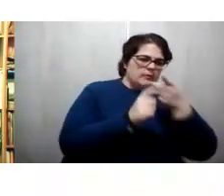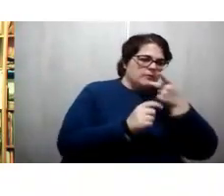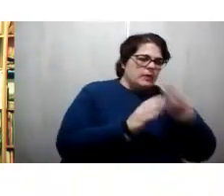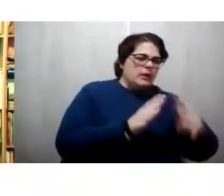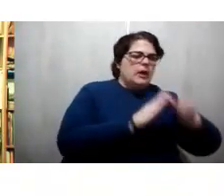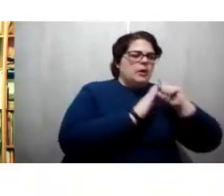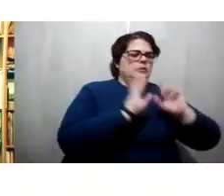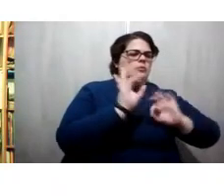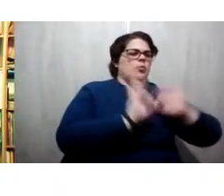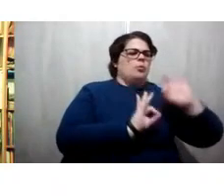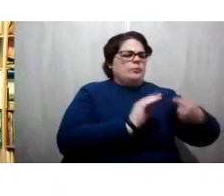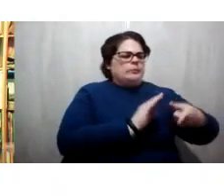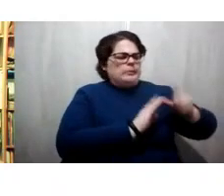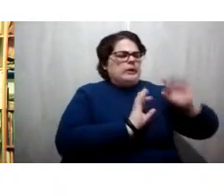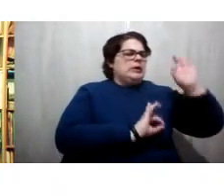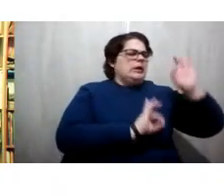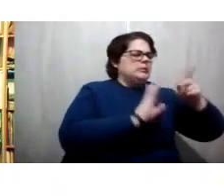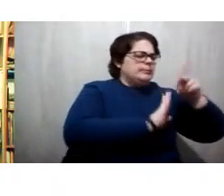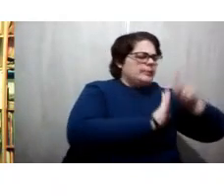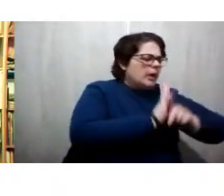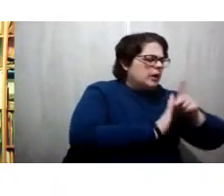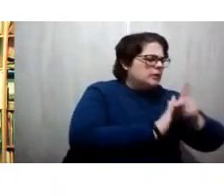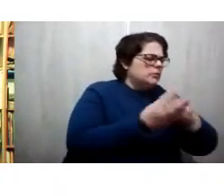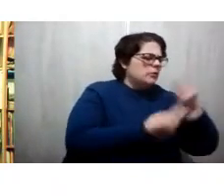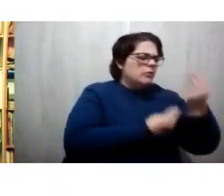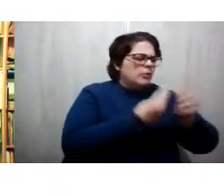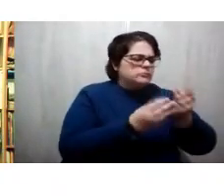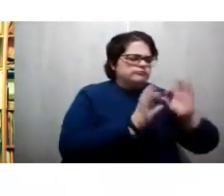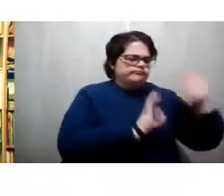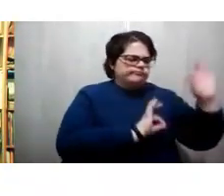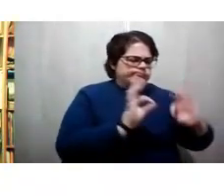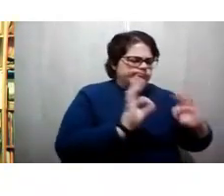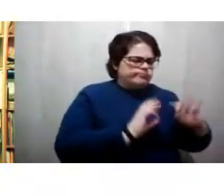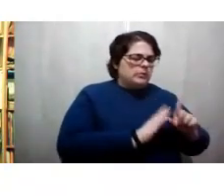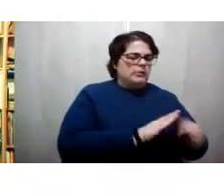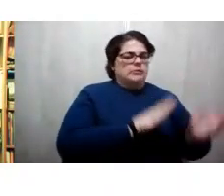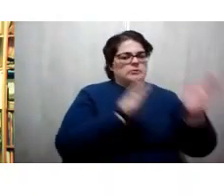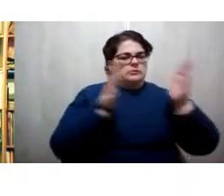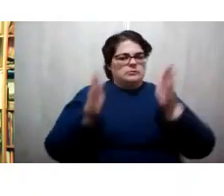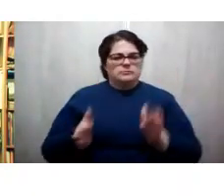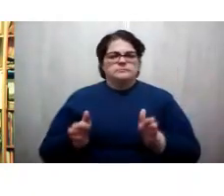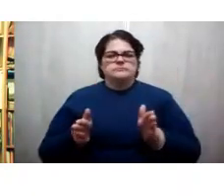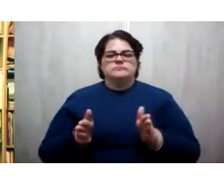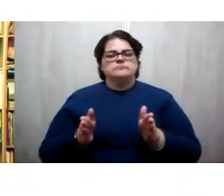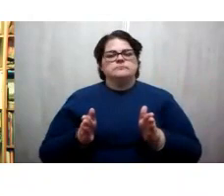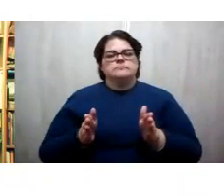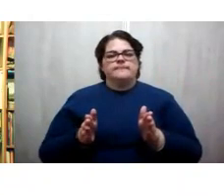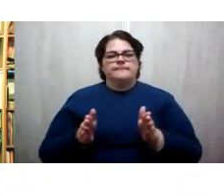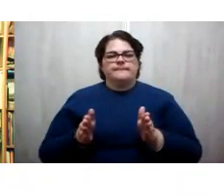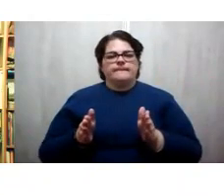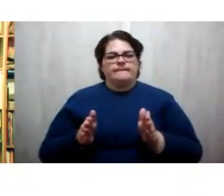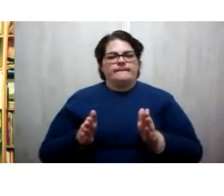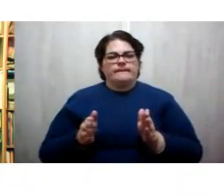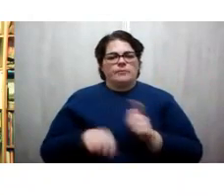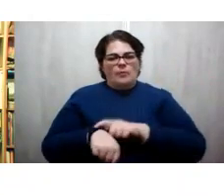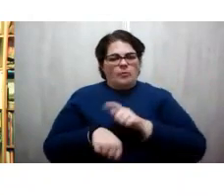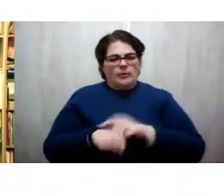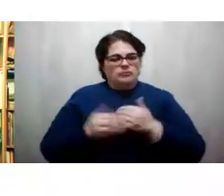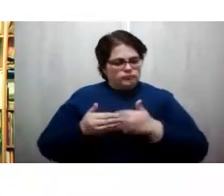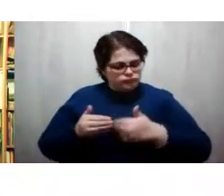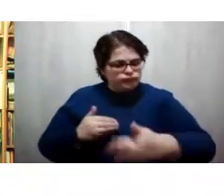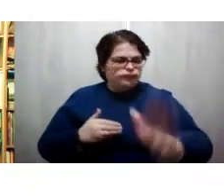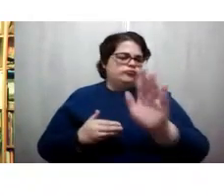período preparatório desse grande evento. Depois eu vou falar sobre o durante,